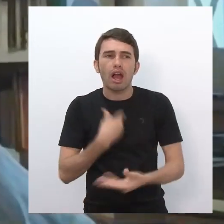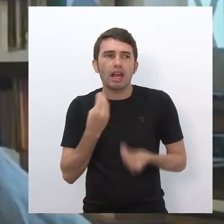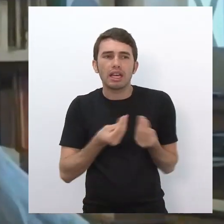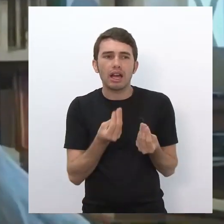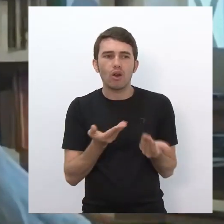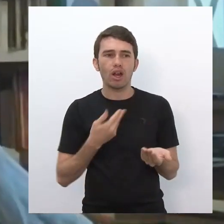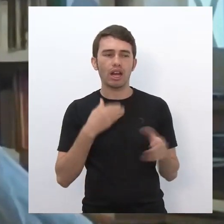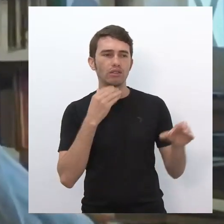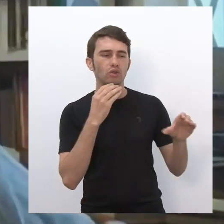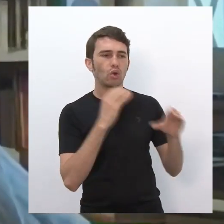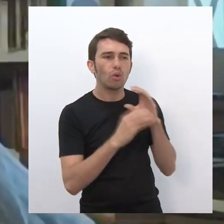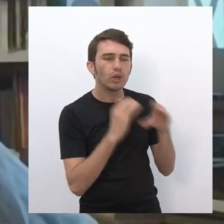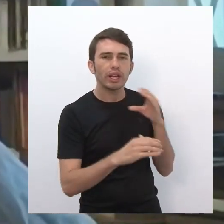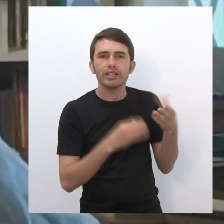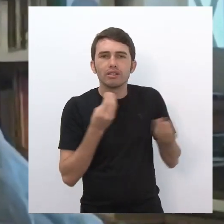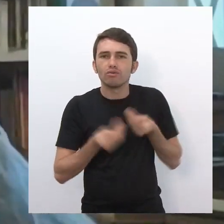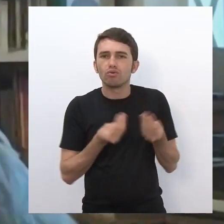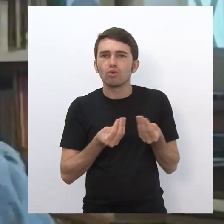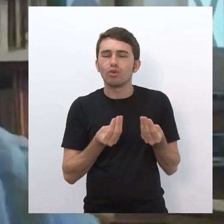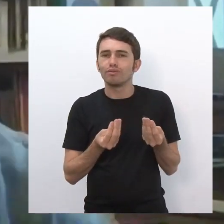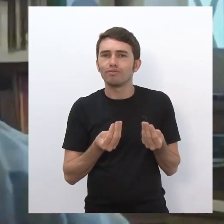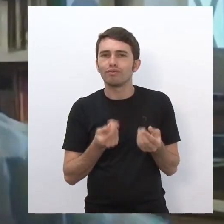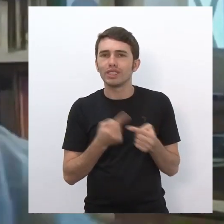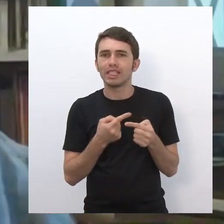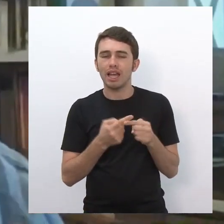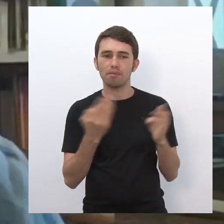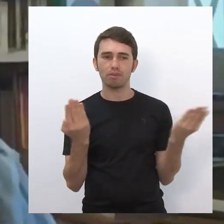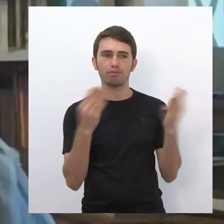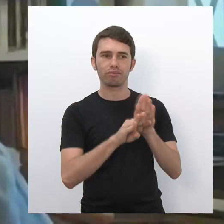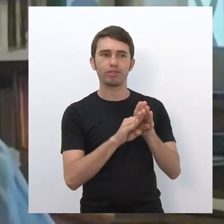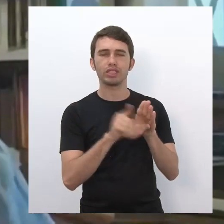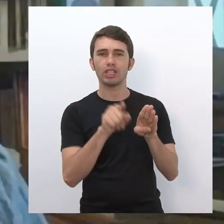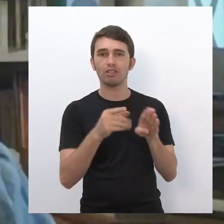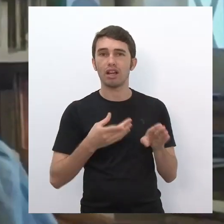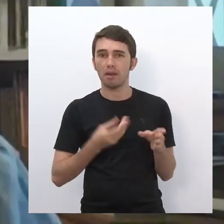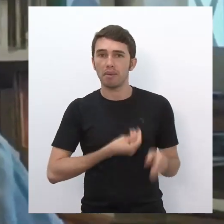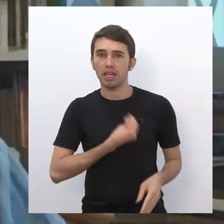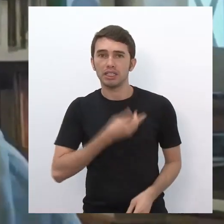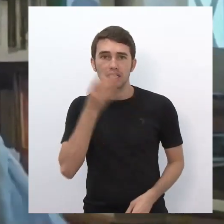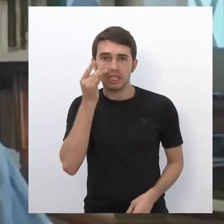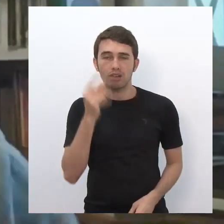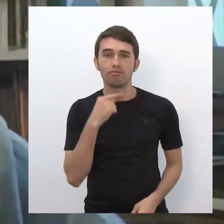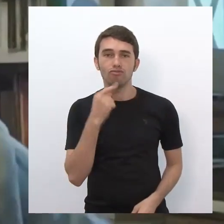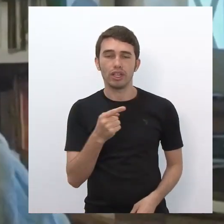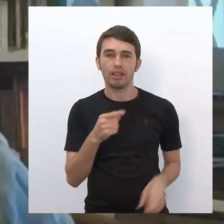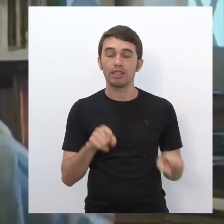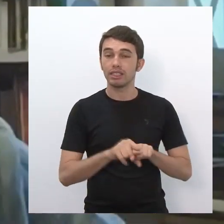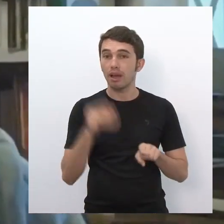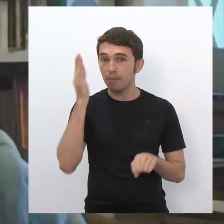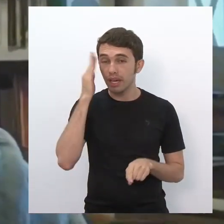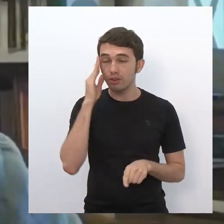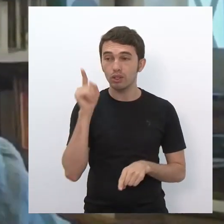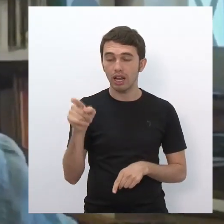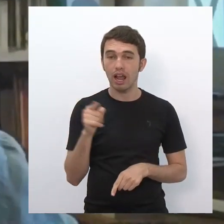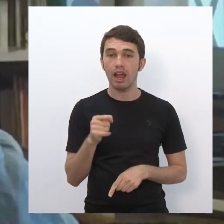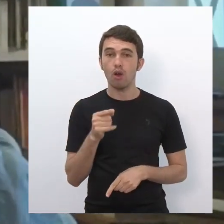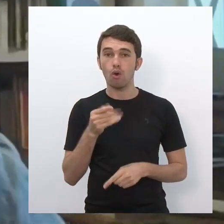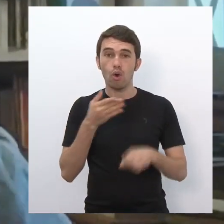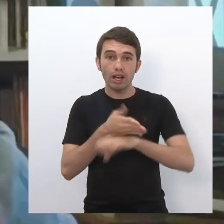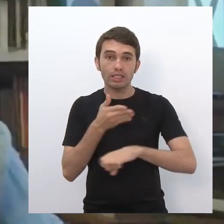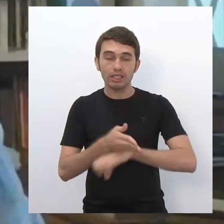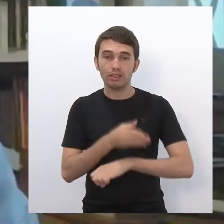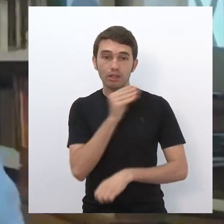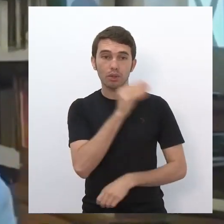fechada, né? E sabendo que o acesso à internet é muito precário para boa parte deles, né?